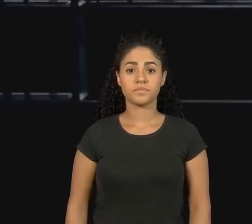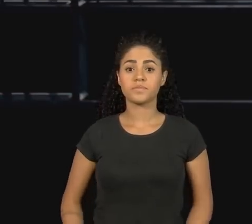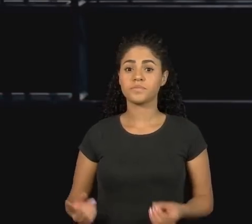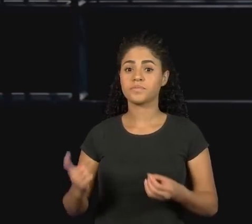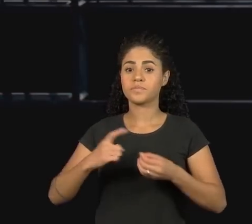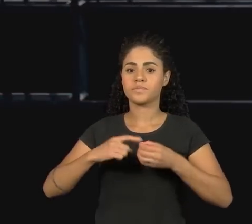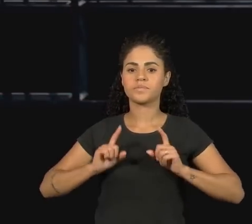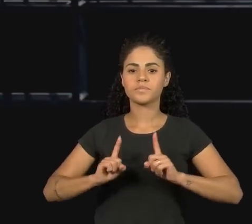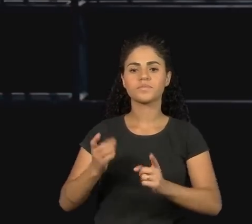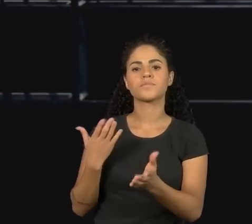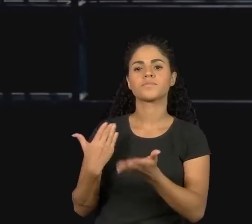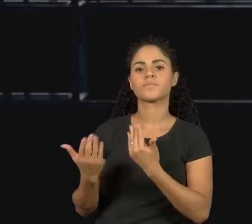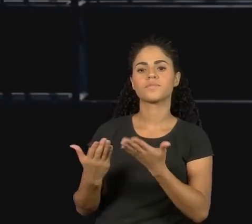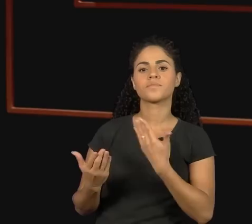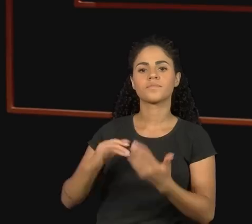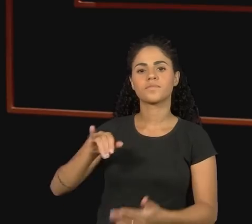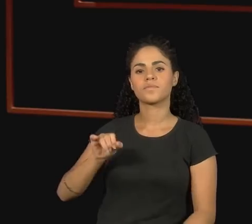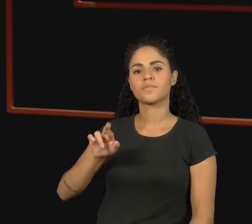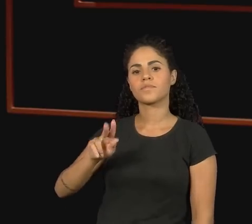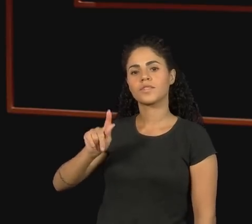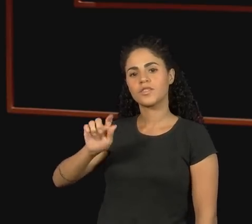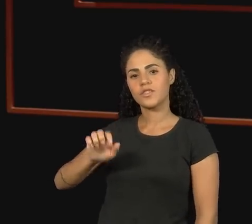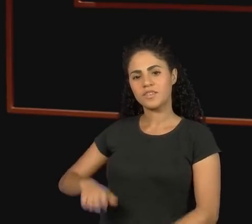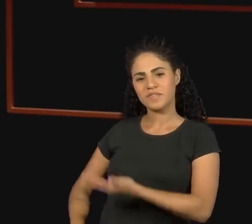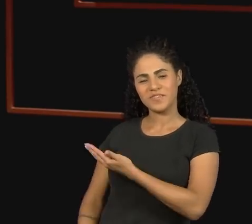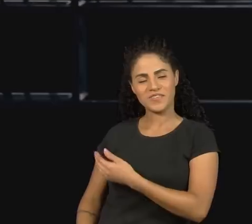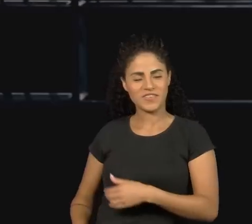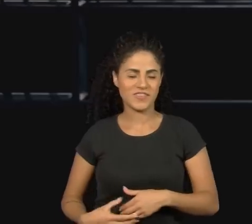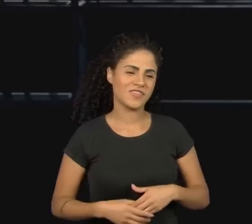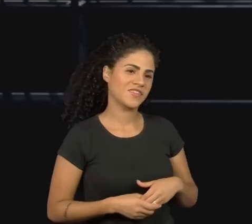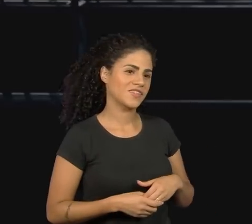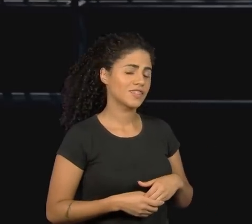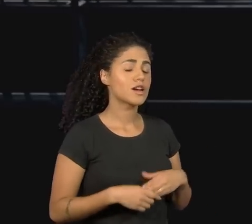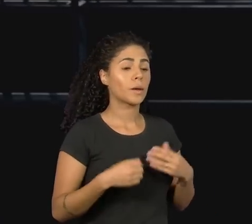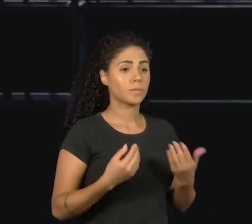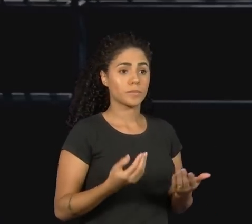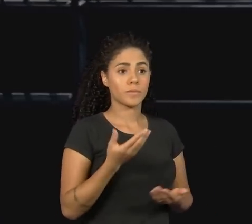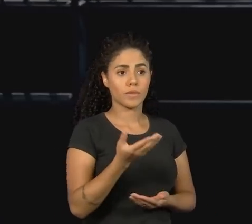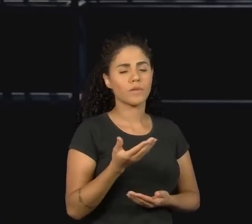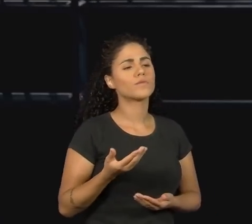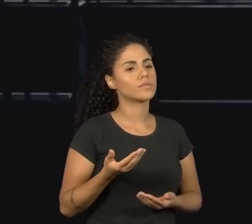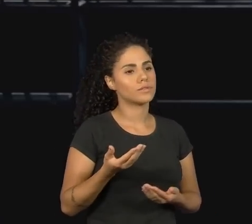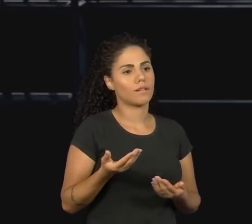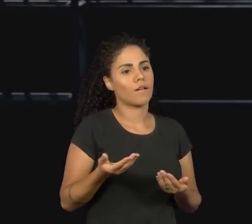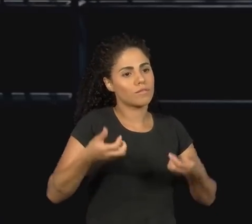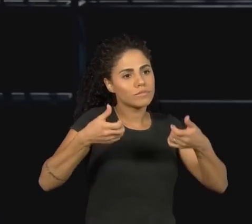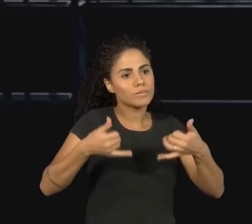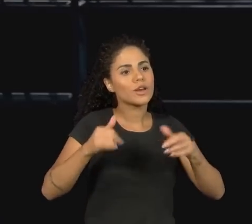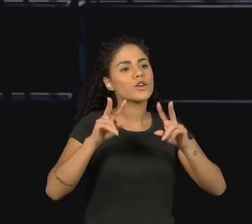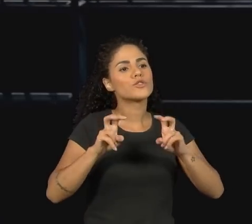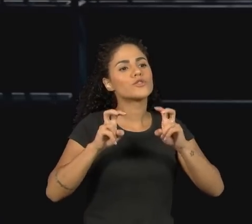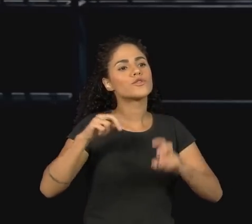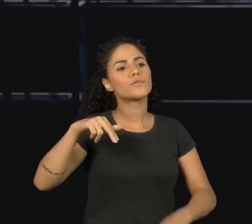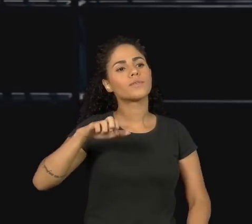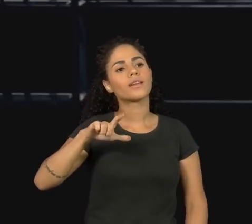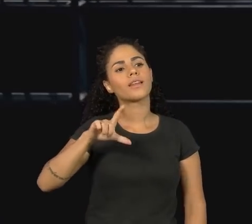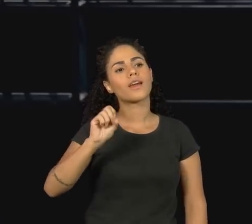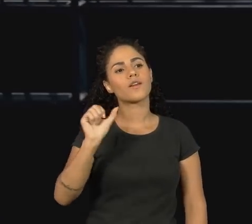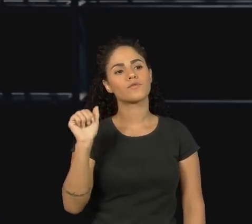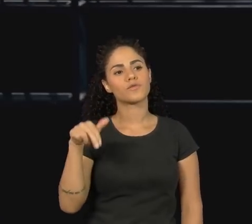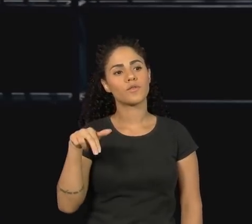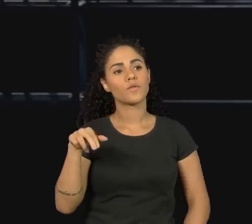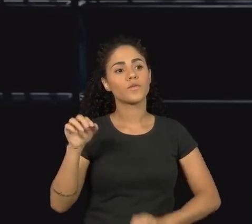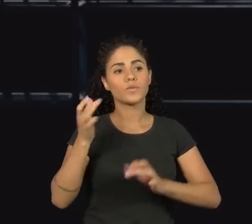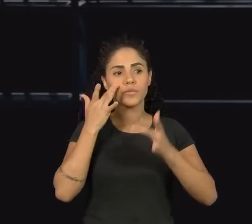Estamos de volta para a nossa conversa com Jorge Fajala. Bom, Fajala, vamos falar um pouco mais de Nelson Rodrigues, né, no